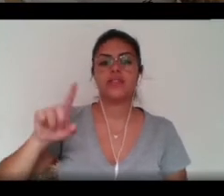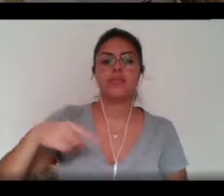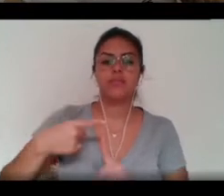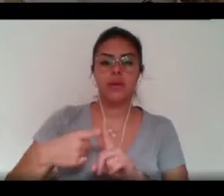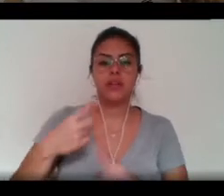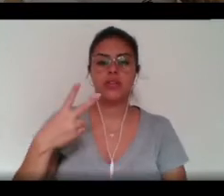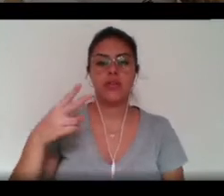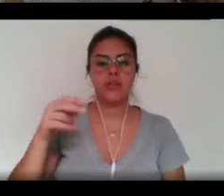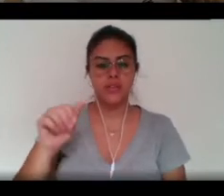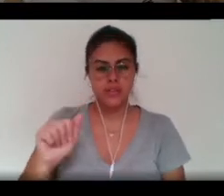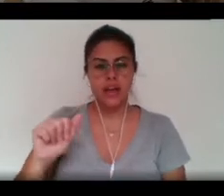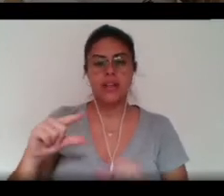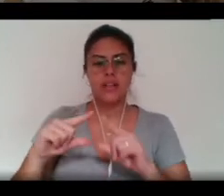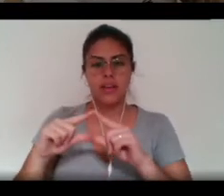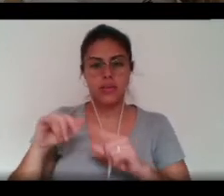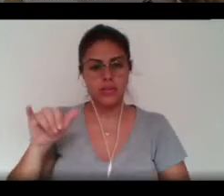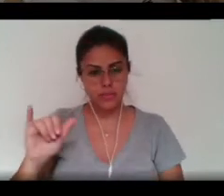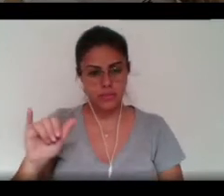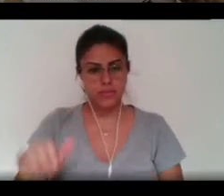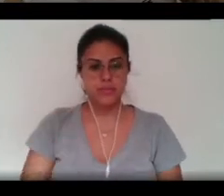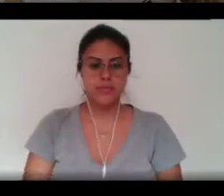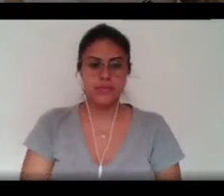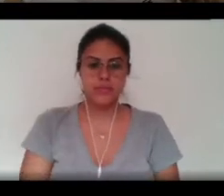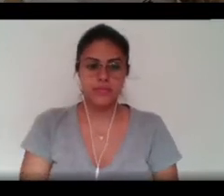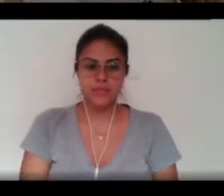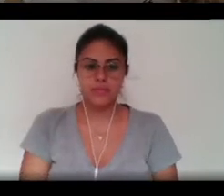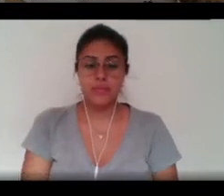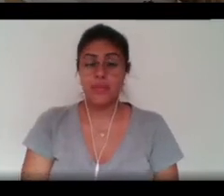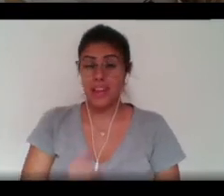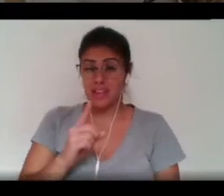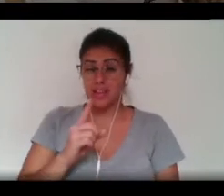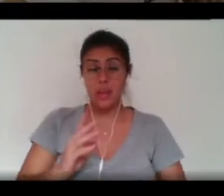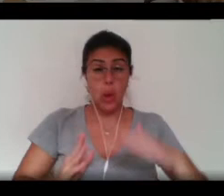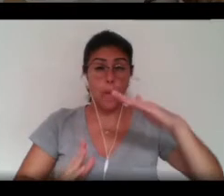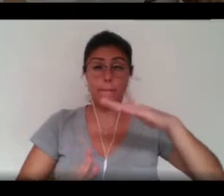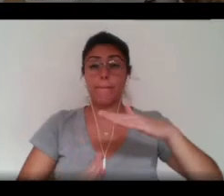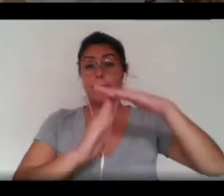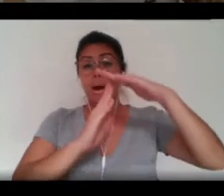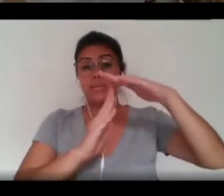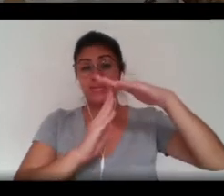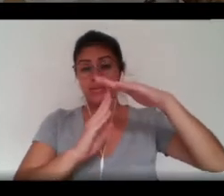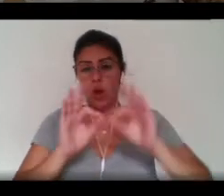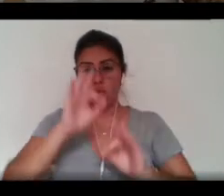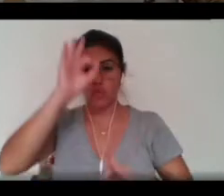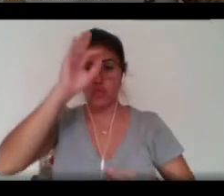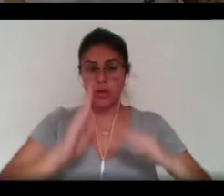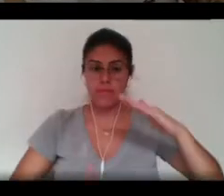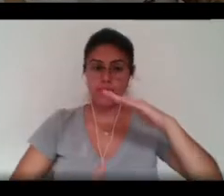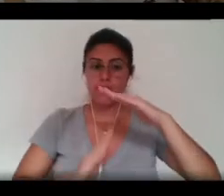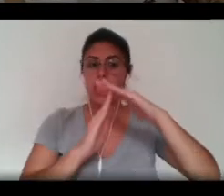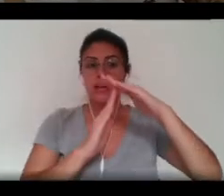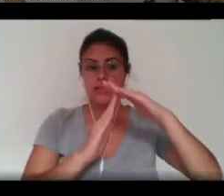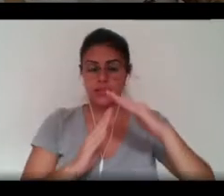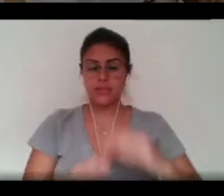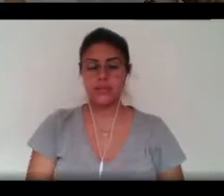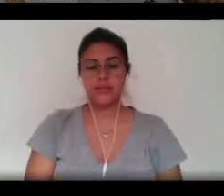mais 2a ΔY. Na altura máxima,